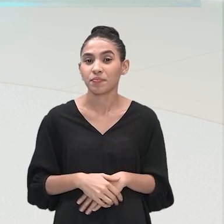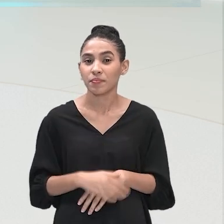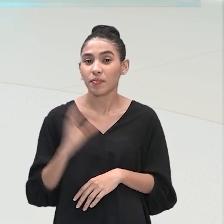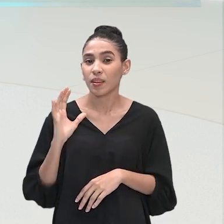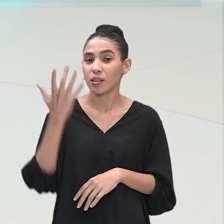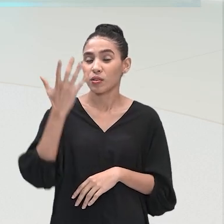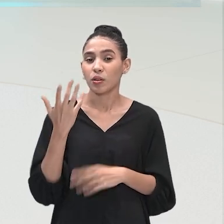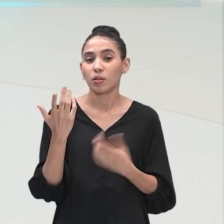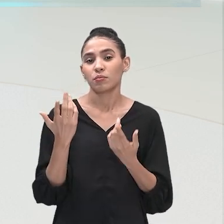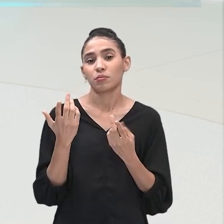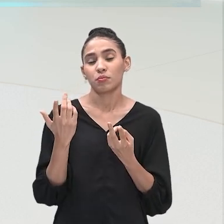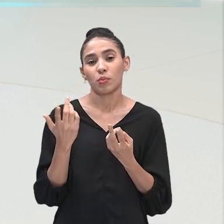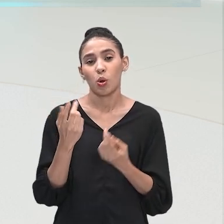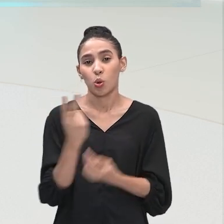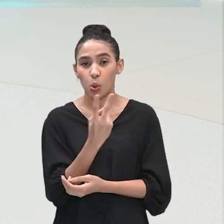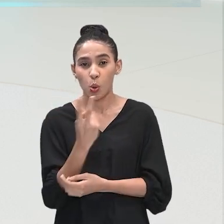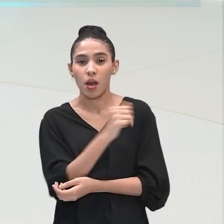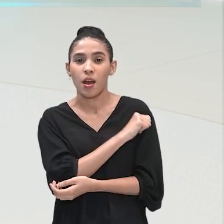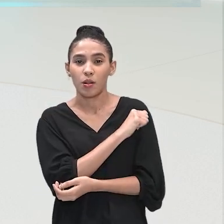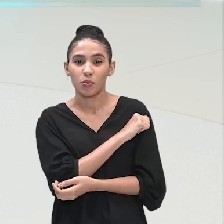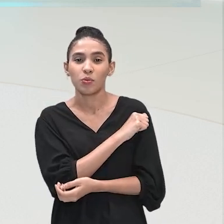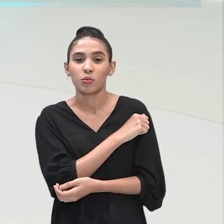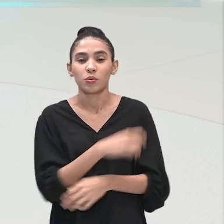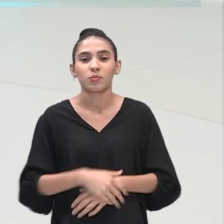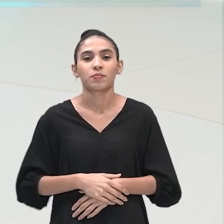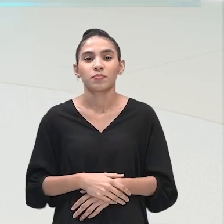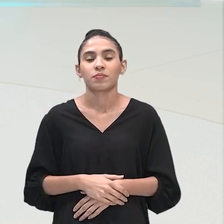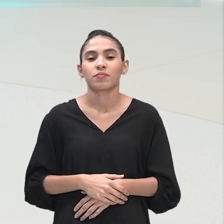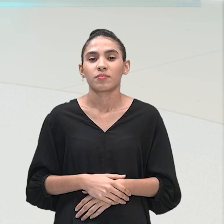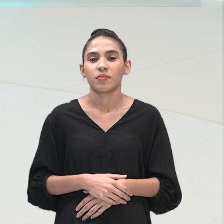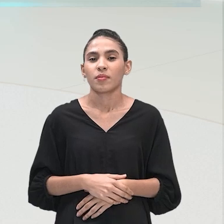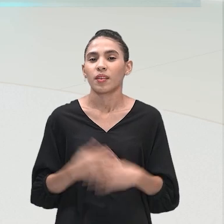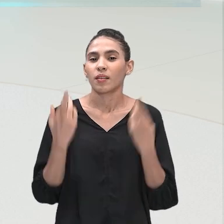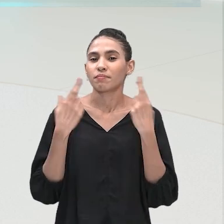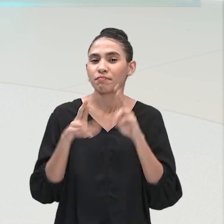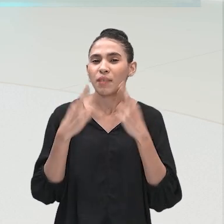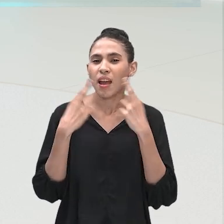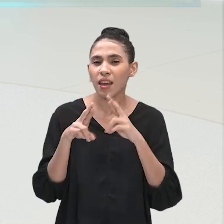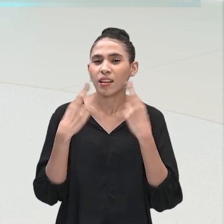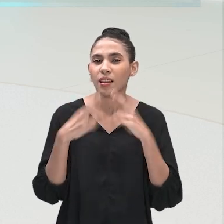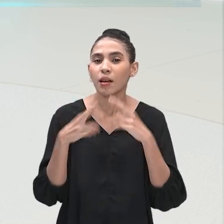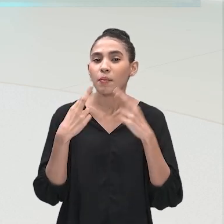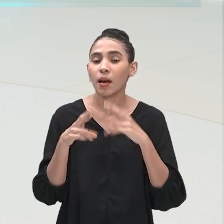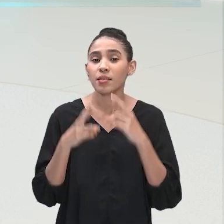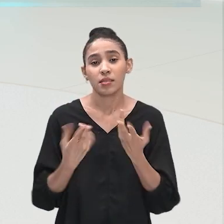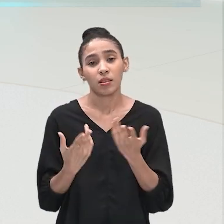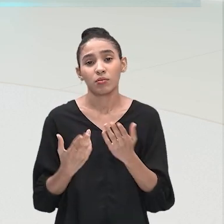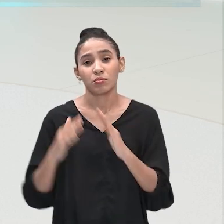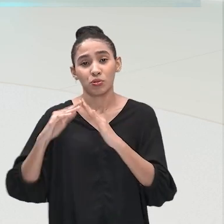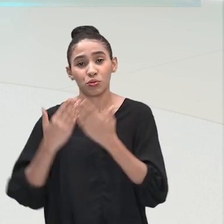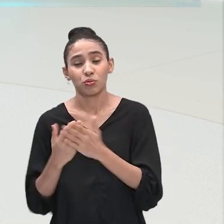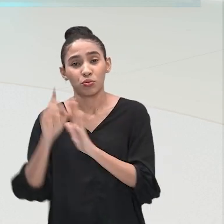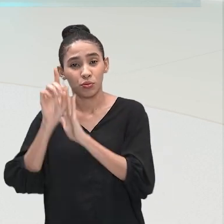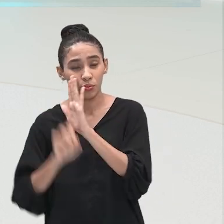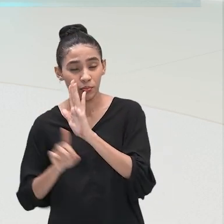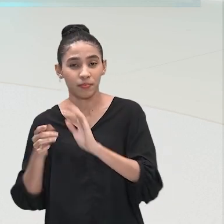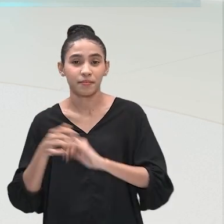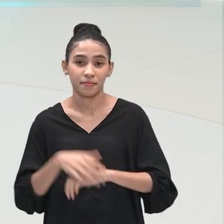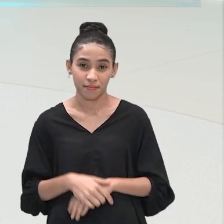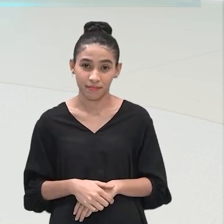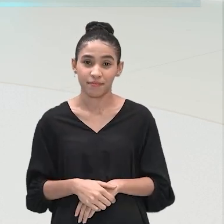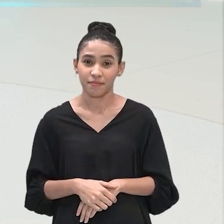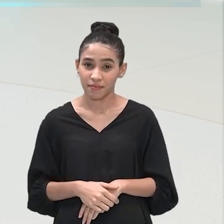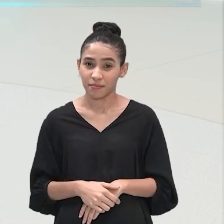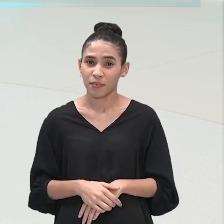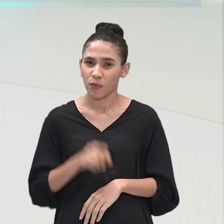de 2 estudantes, fazendo aí uma reivindicação para a gestora, a diretora da escola. Vocês